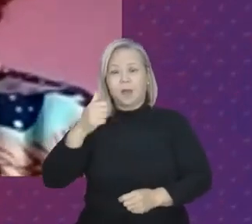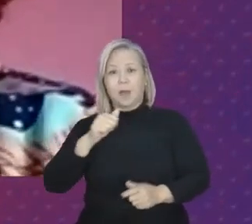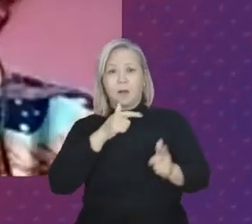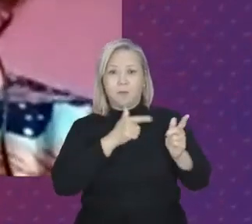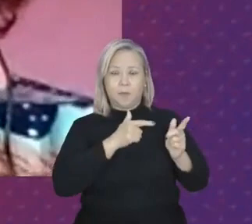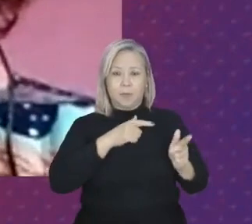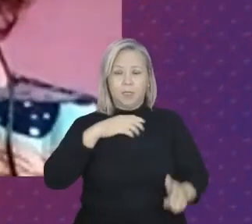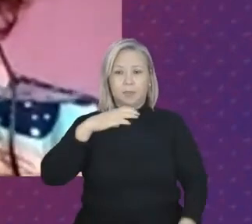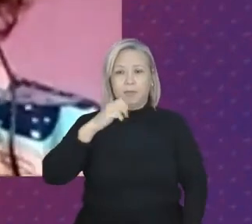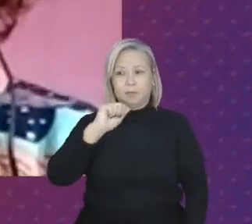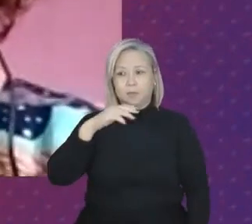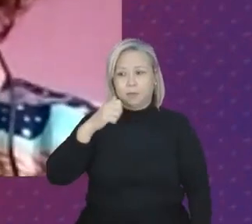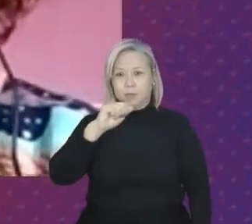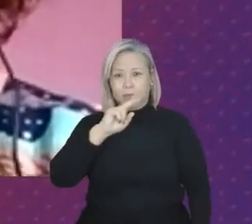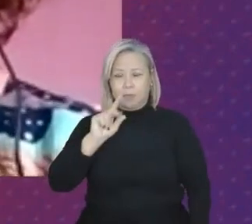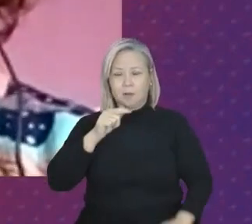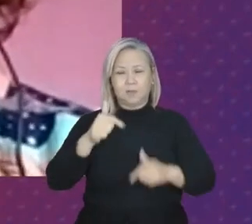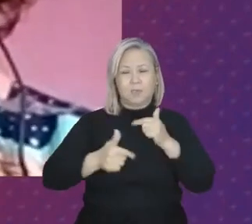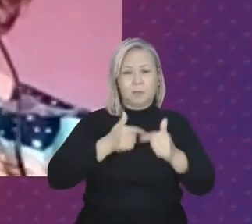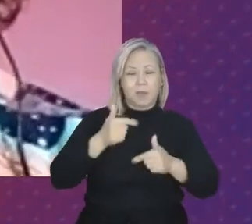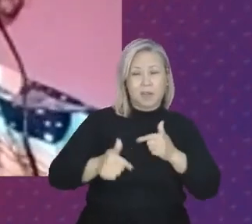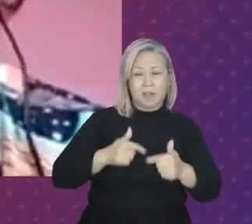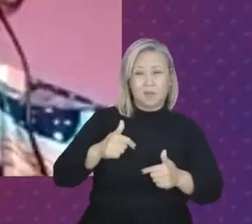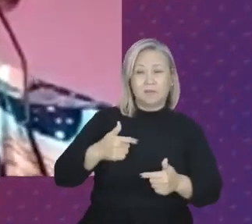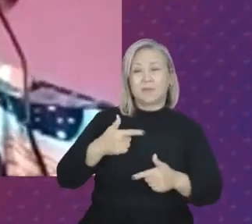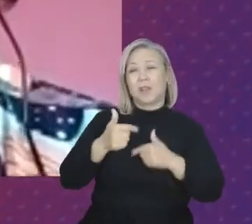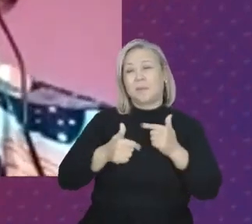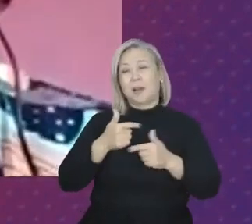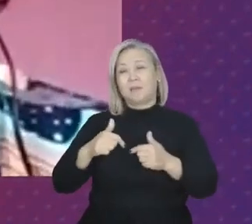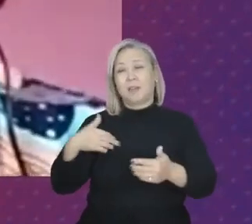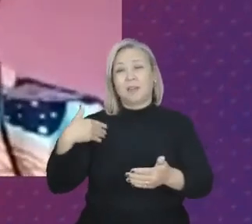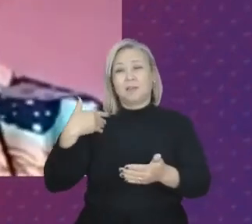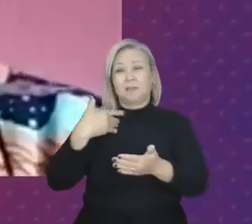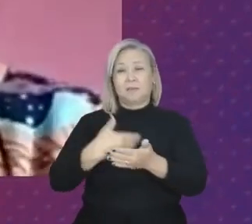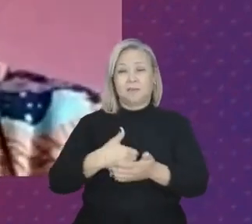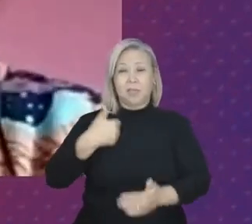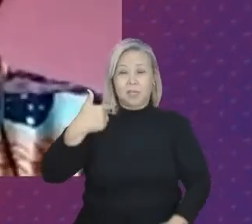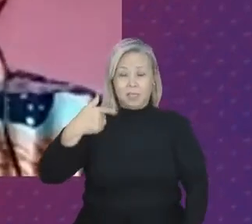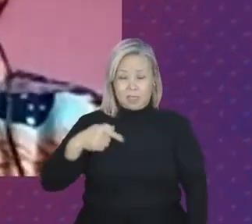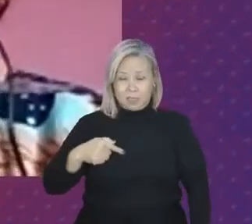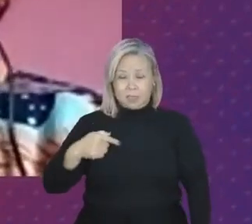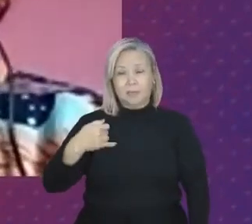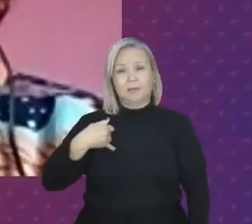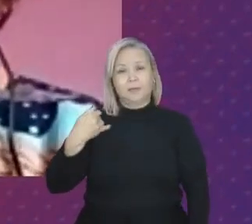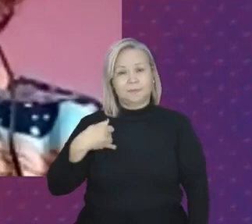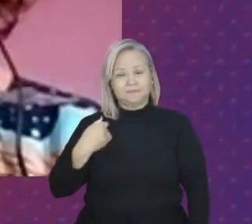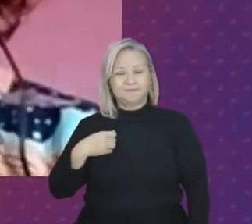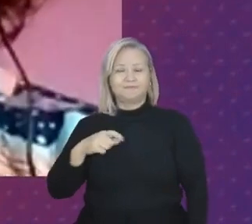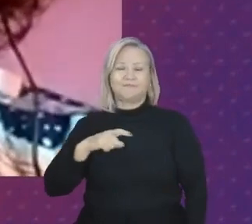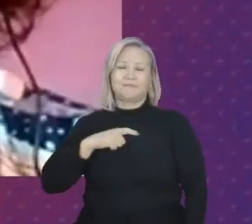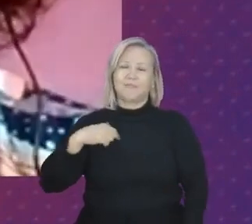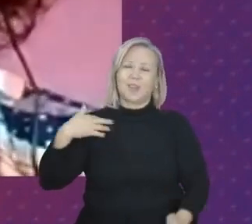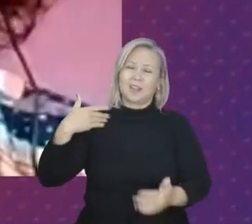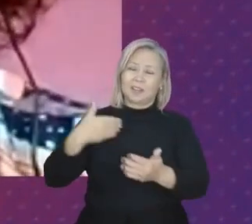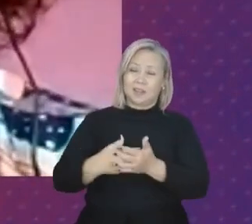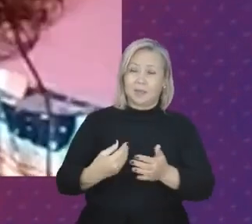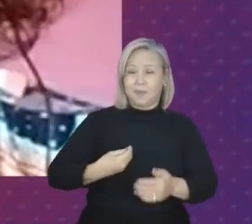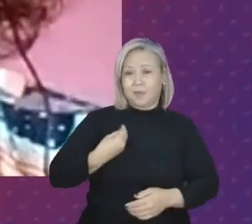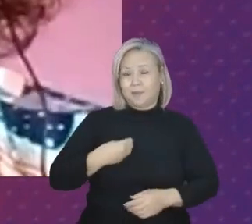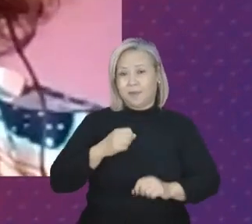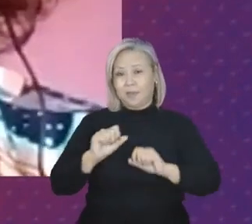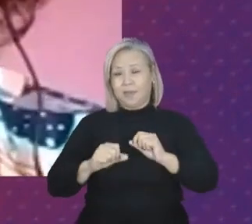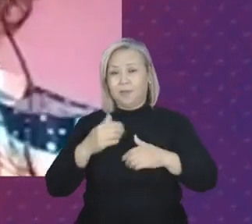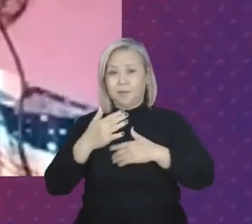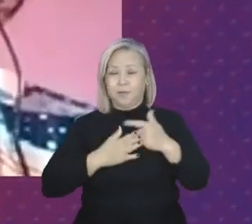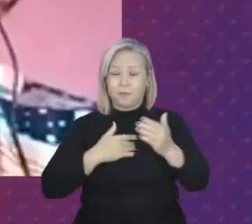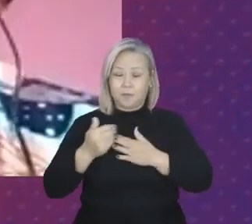dos Trabalhadores desde os meus 17 anos, mas ao longo da minha vida eu tive uma série de atividades voltadas para a gestão